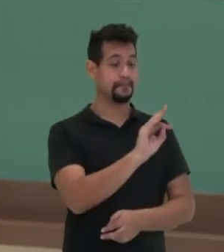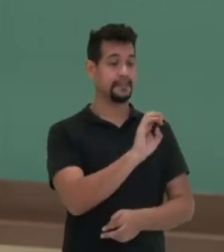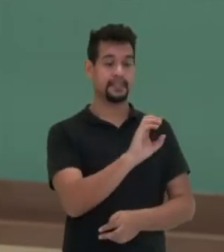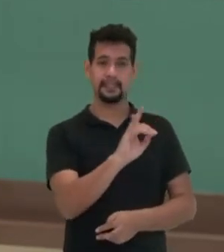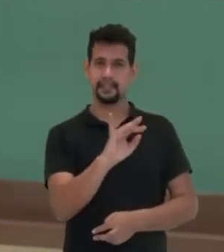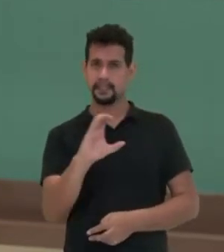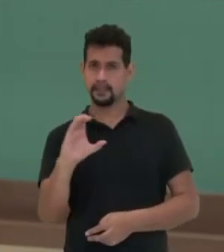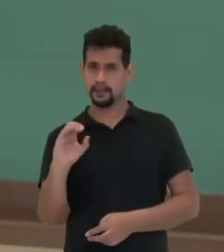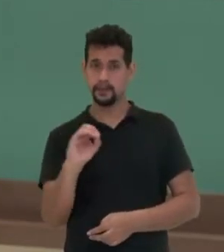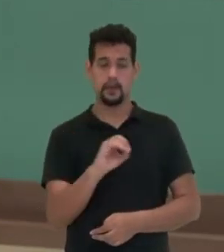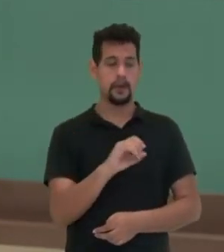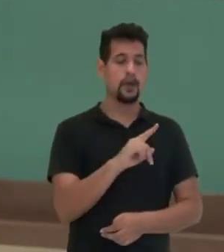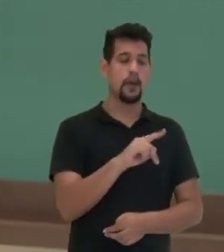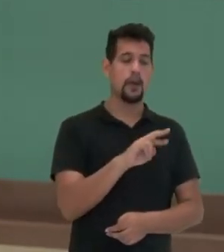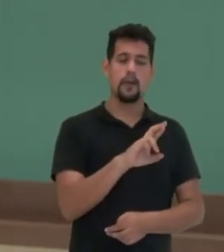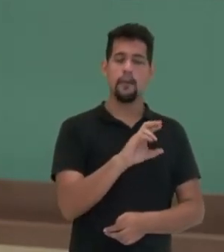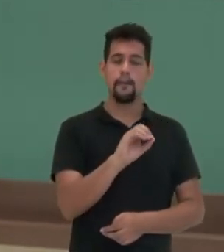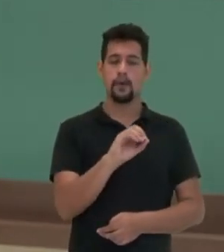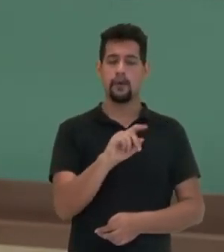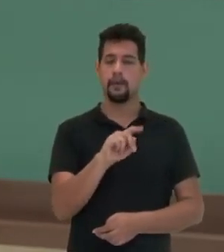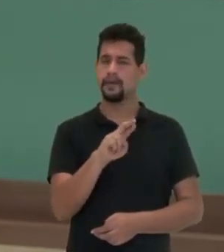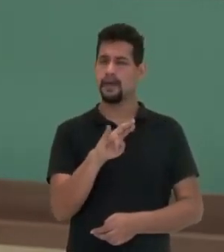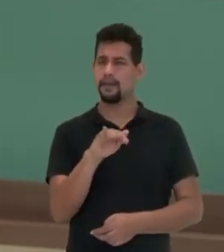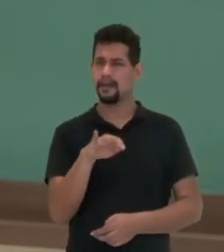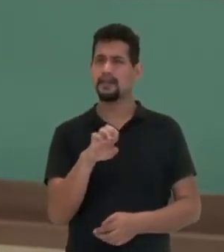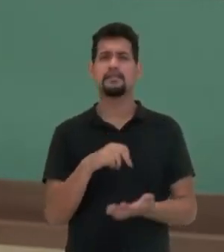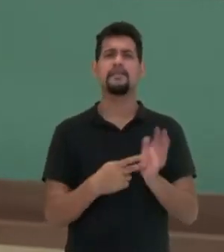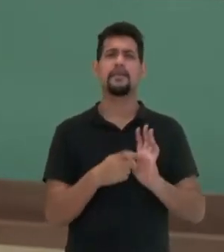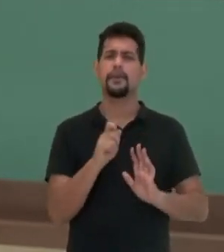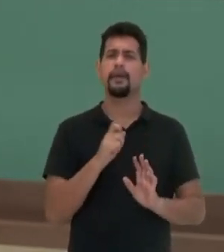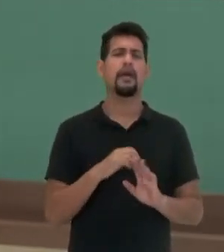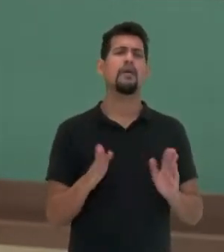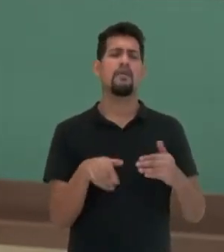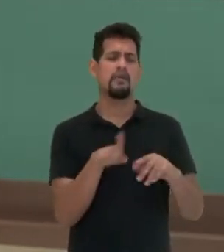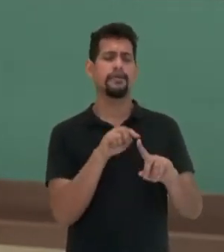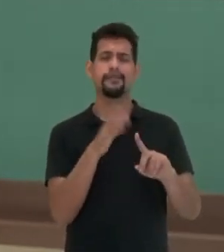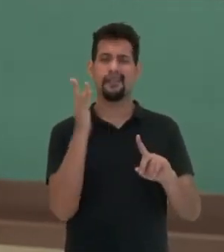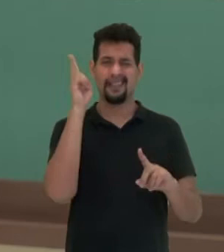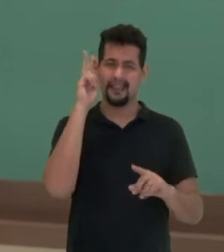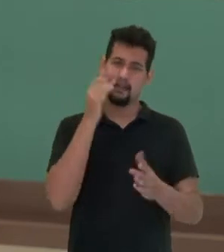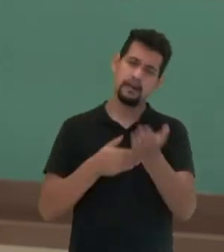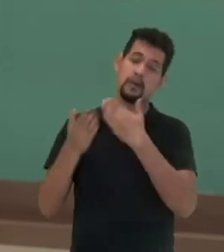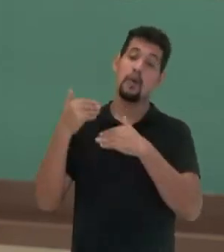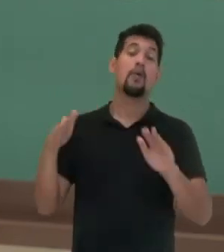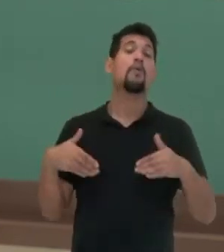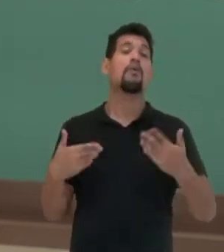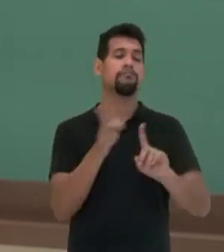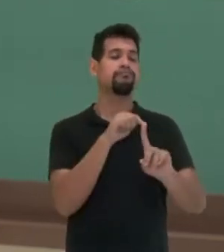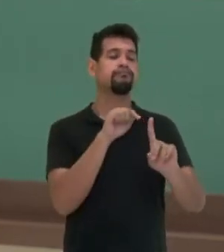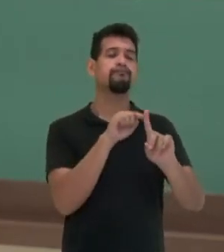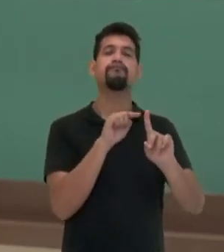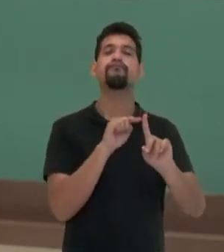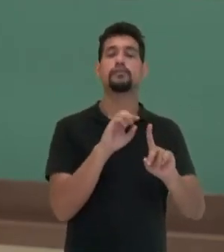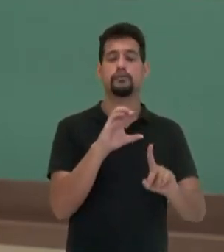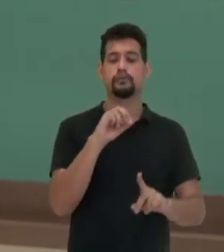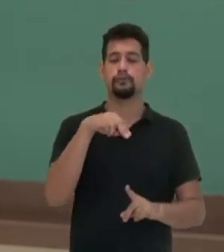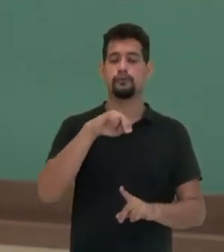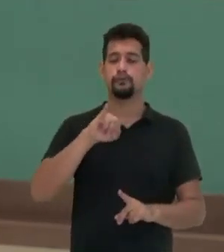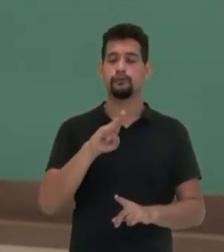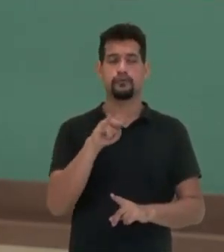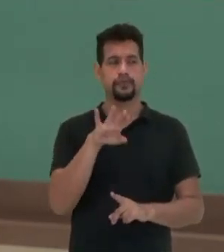conjuntivo propriamente dito. É a função dele. Qual que eu falei no começo que era a função dos tecidos conjuntivos? Tinha a